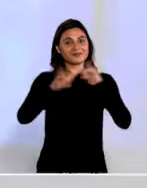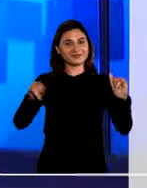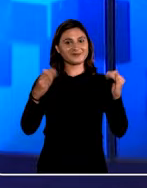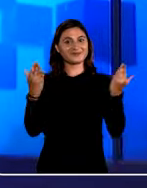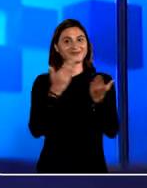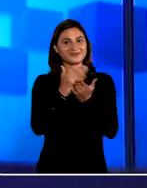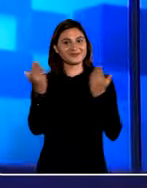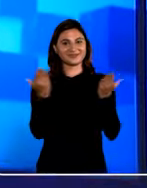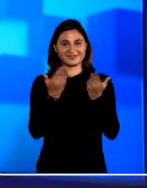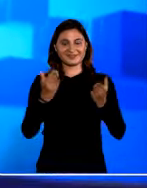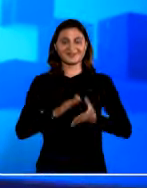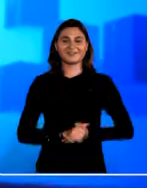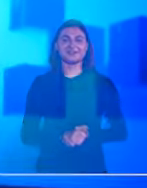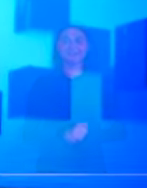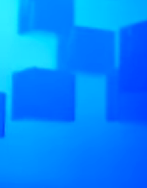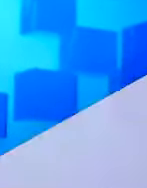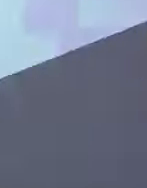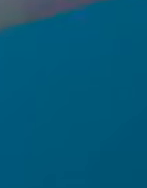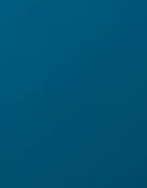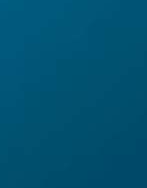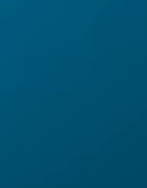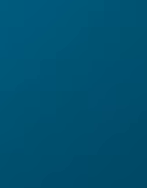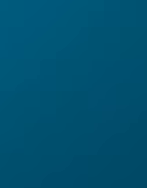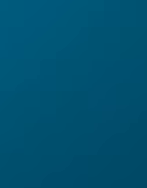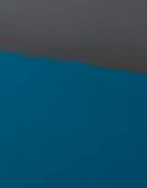STJ notícias começa